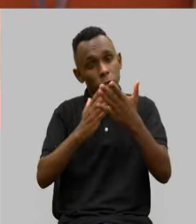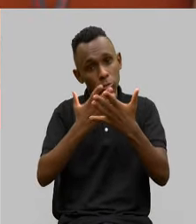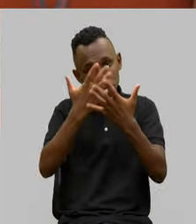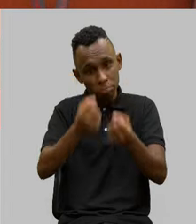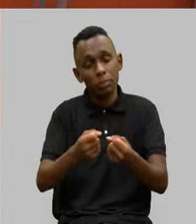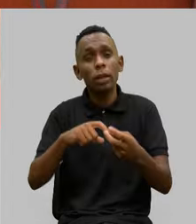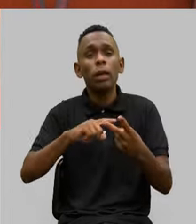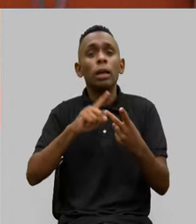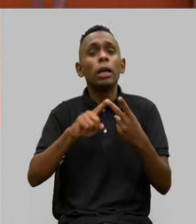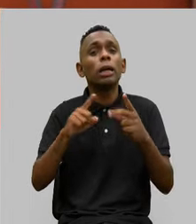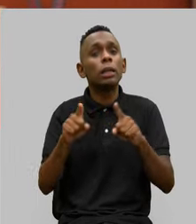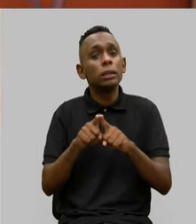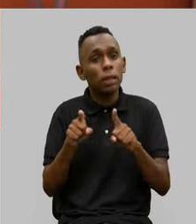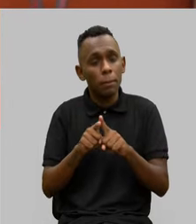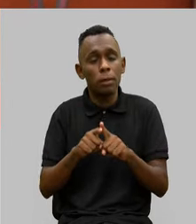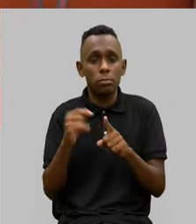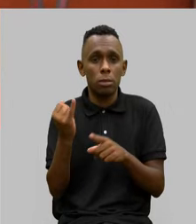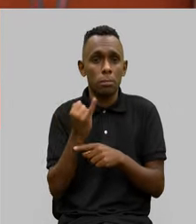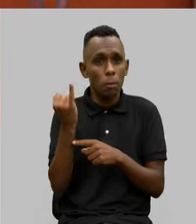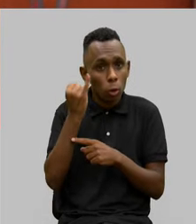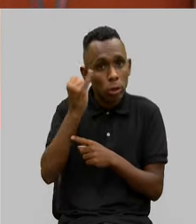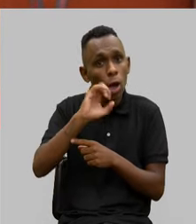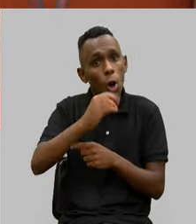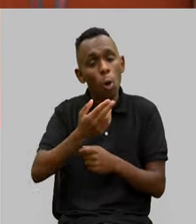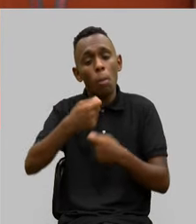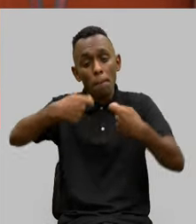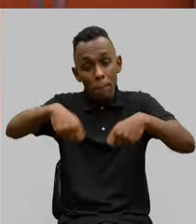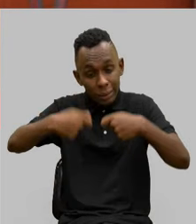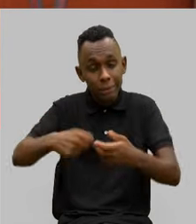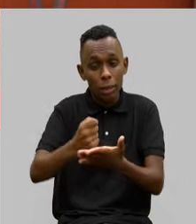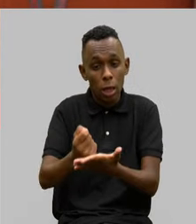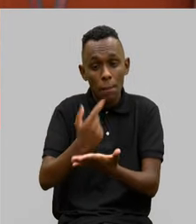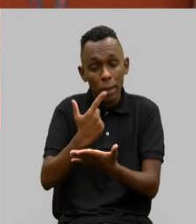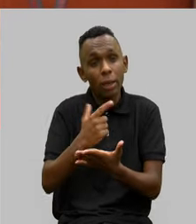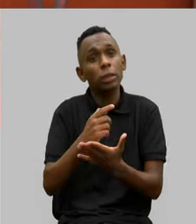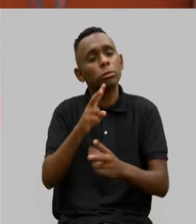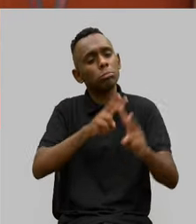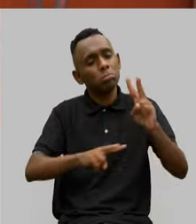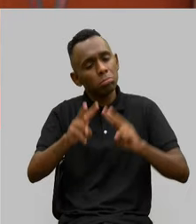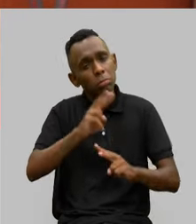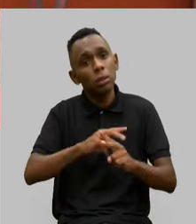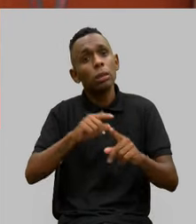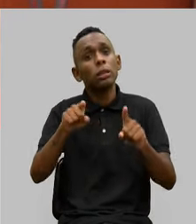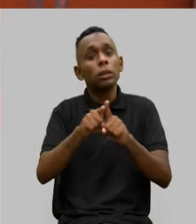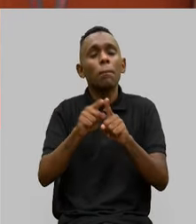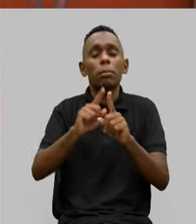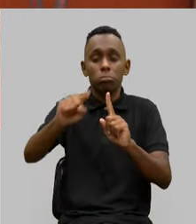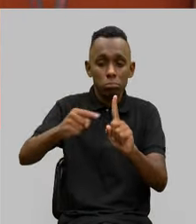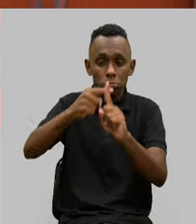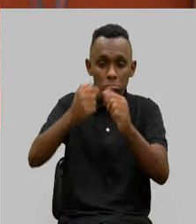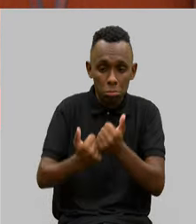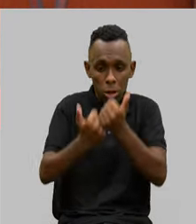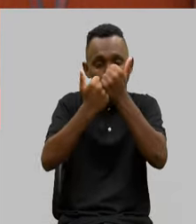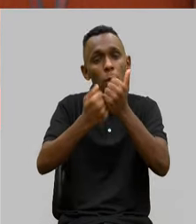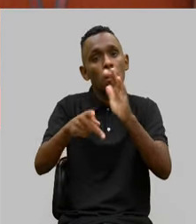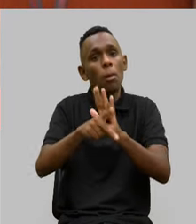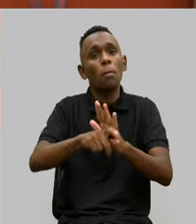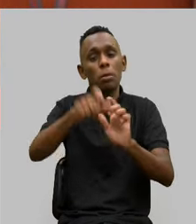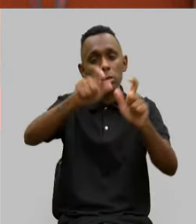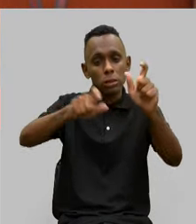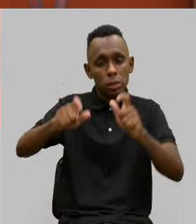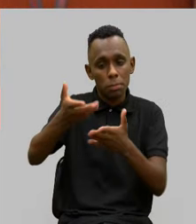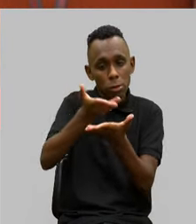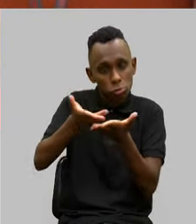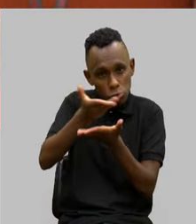da impresc ou necessidade do medicamento eh bem como da ineficácia pro tratamento da moléstia dos fármacos